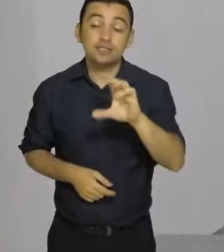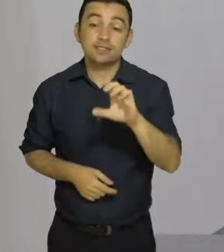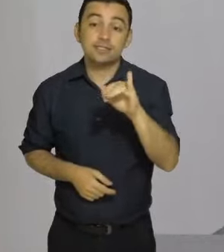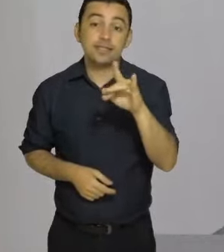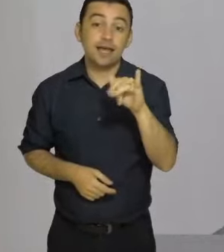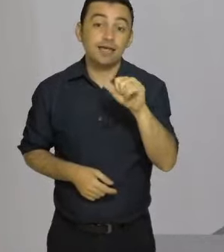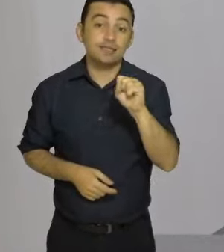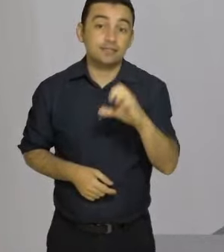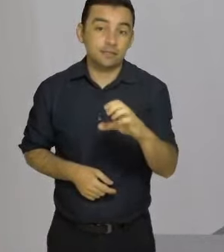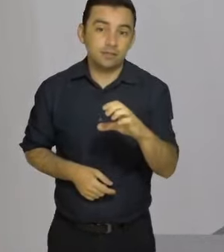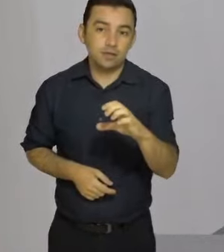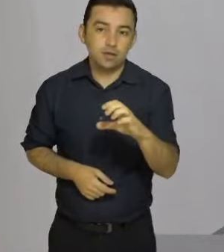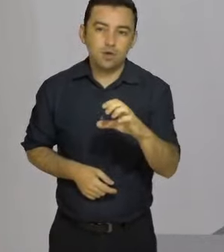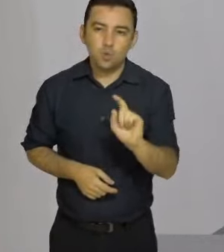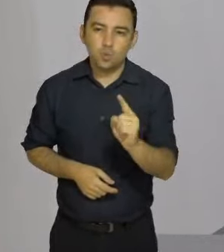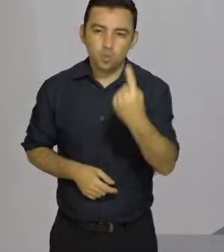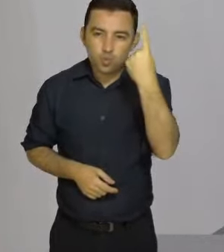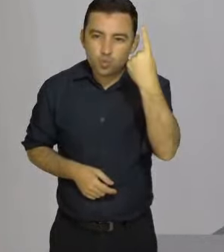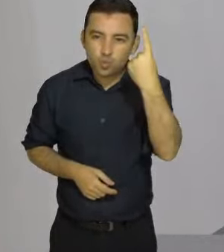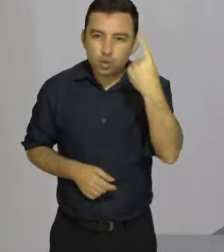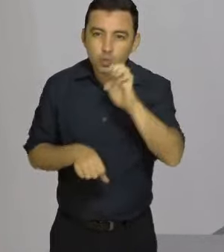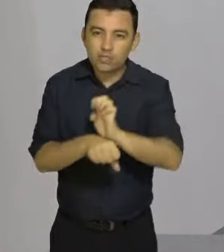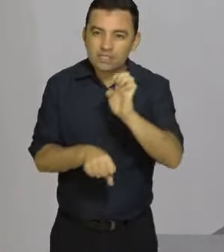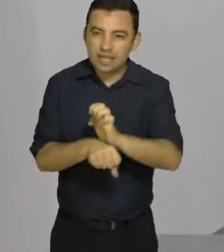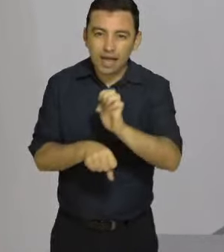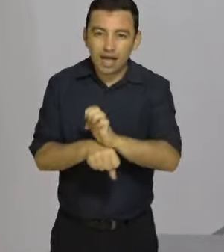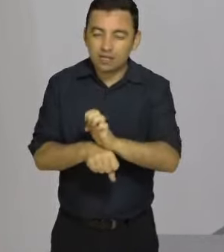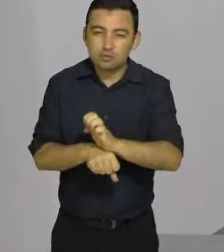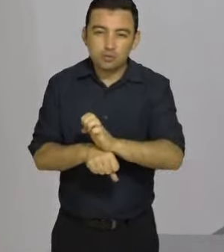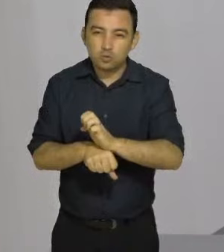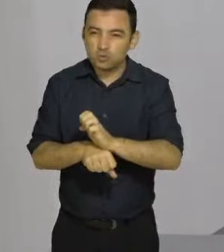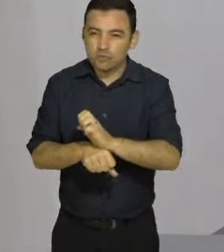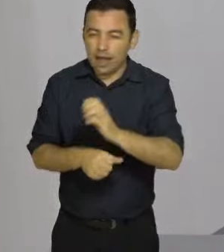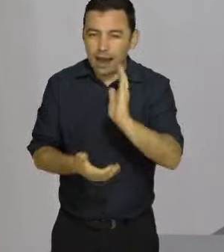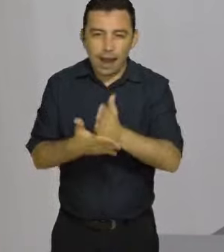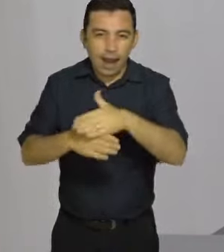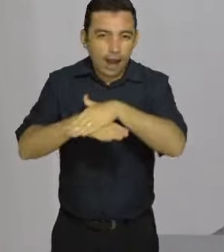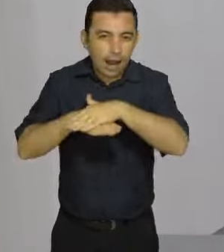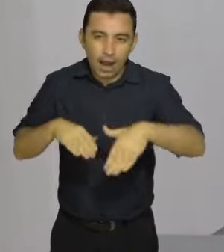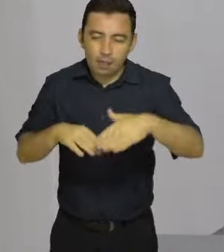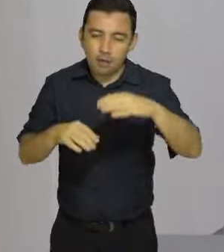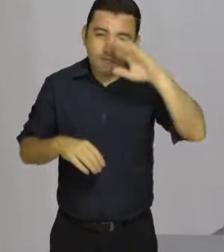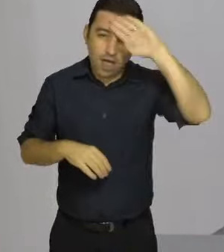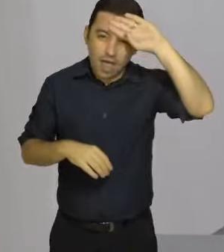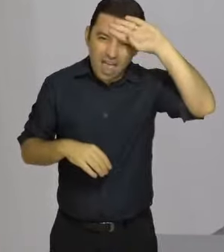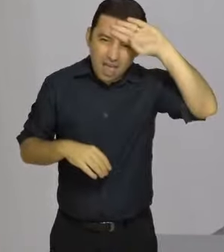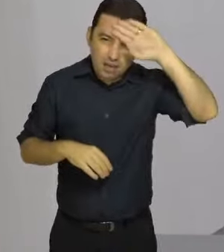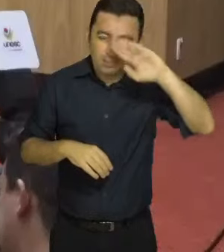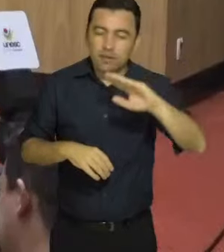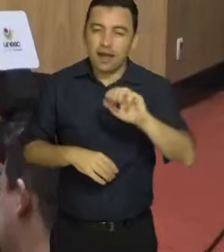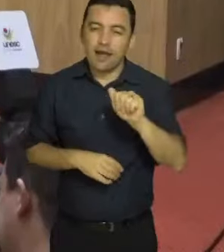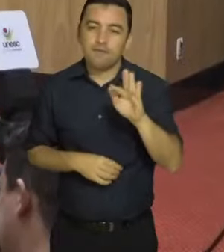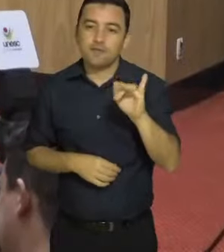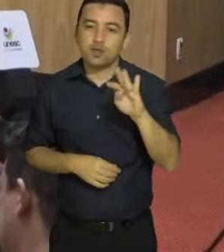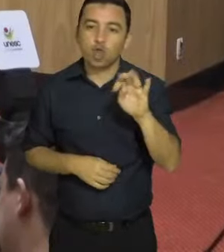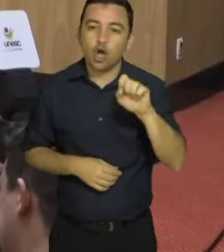estado livre de febre aftosa, sem vacinação, é pilotado por uma grande mulher, médica